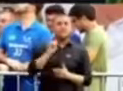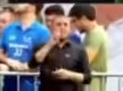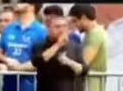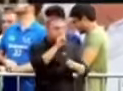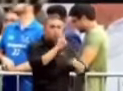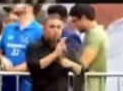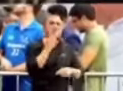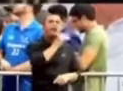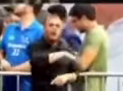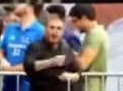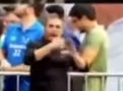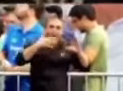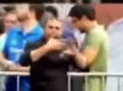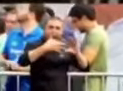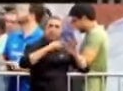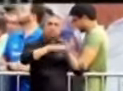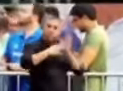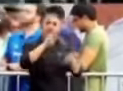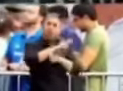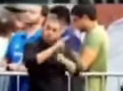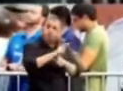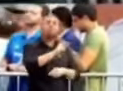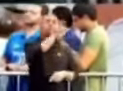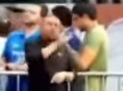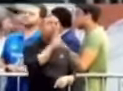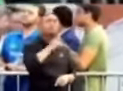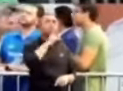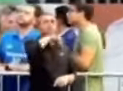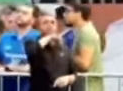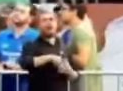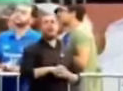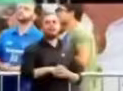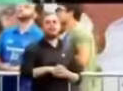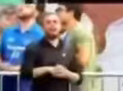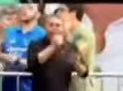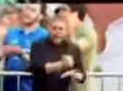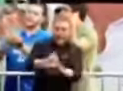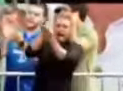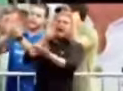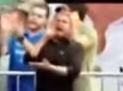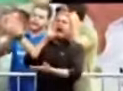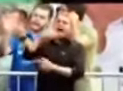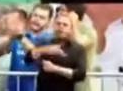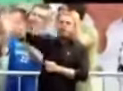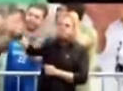cuidando de uma mulher mãe. Quando ele leva água para o Nordeste,